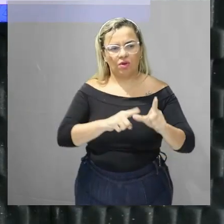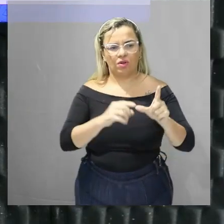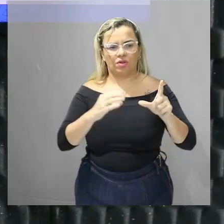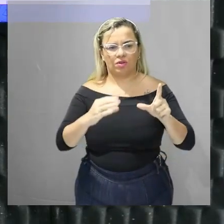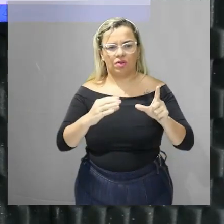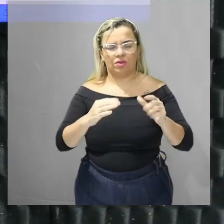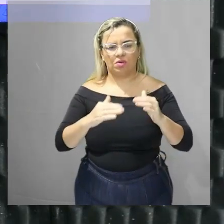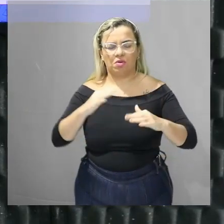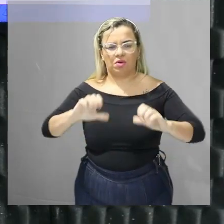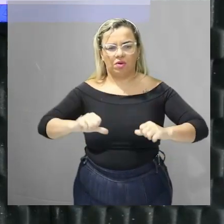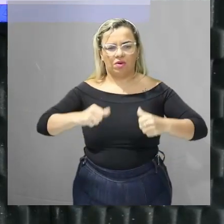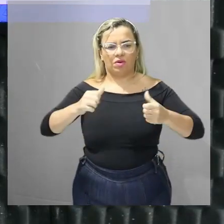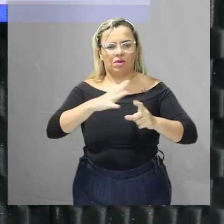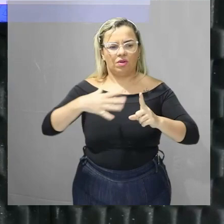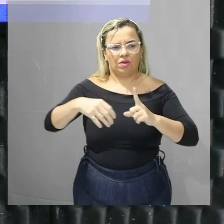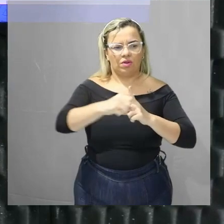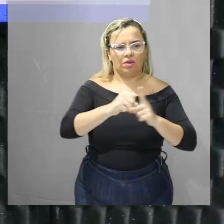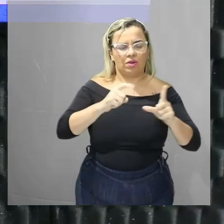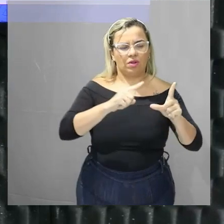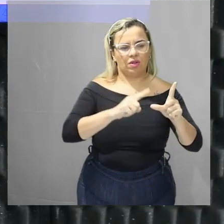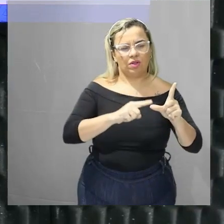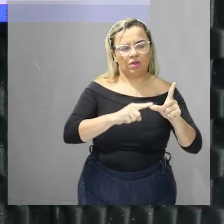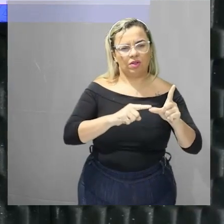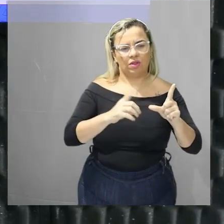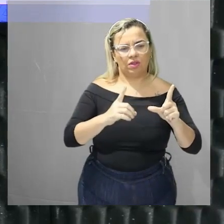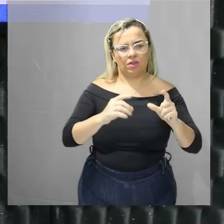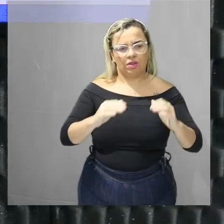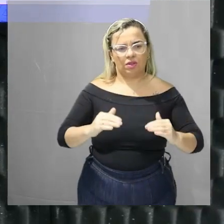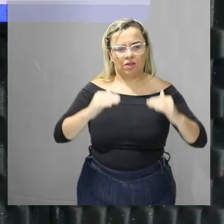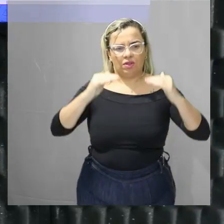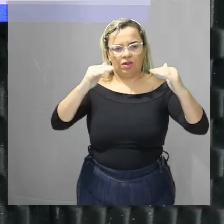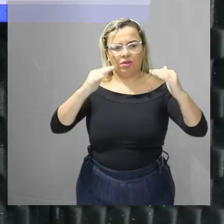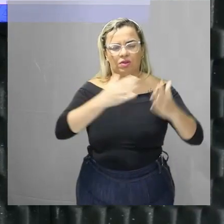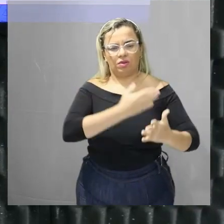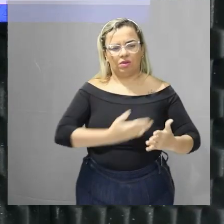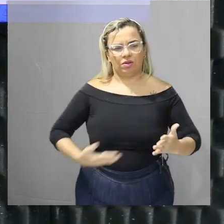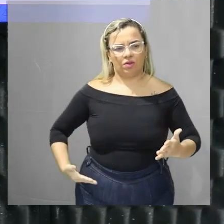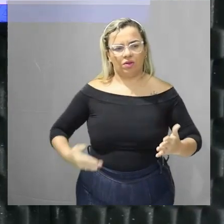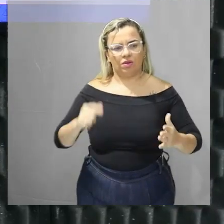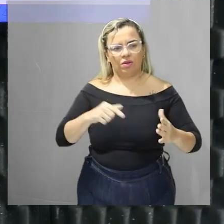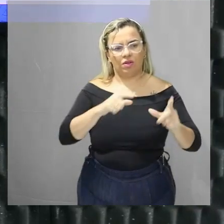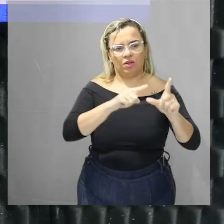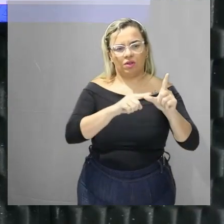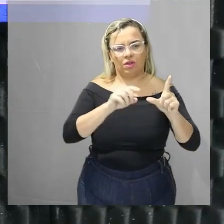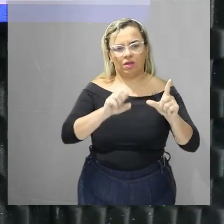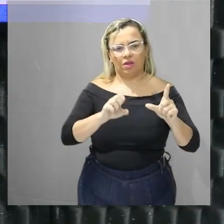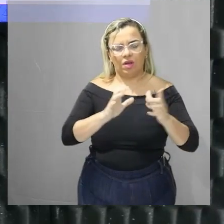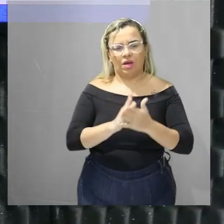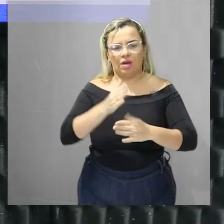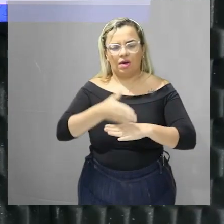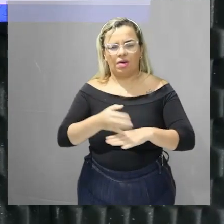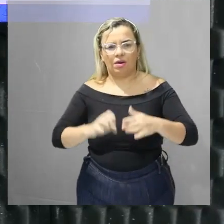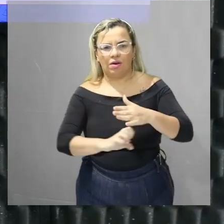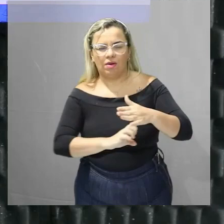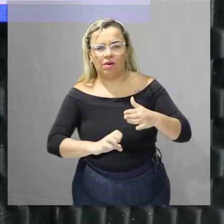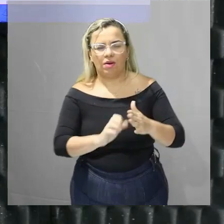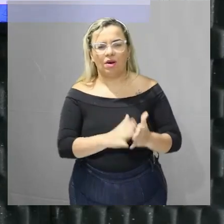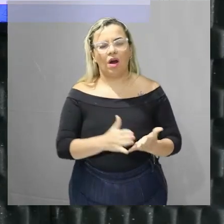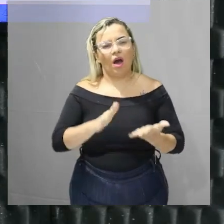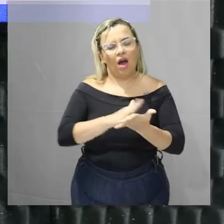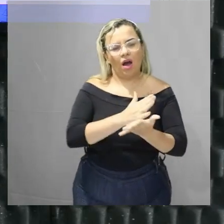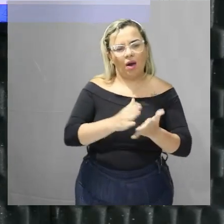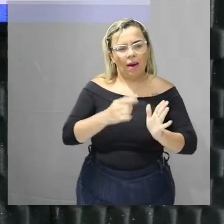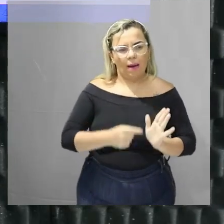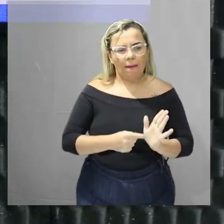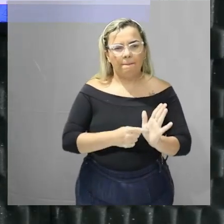vai ser a soberania do poder governamental ou vai ser a ampliação da participação empresarial. Alguma dessas coisas aqui vai